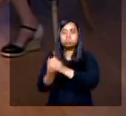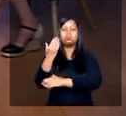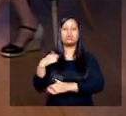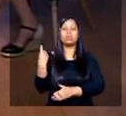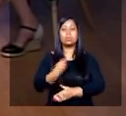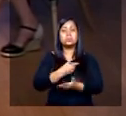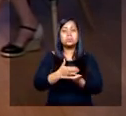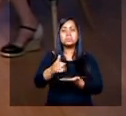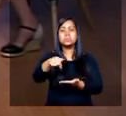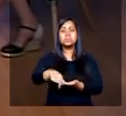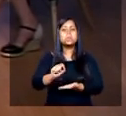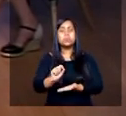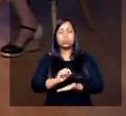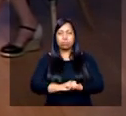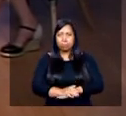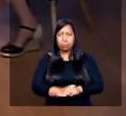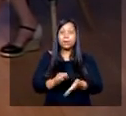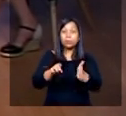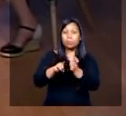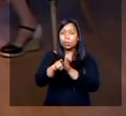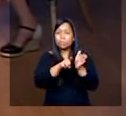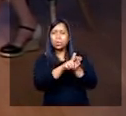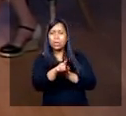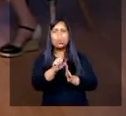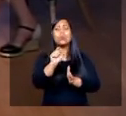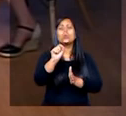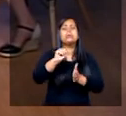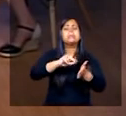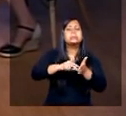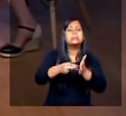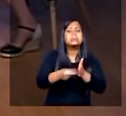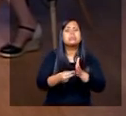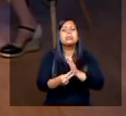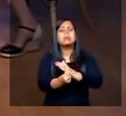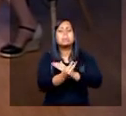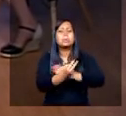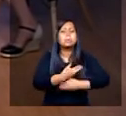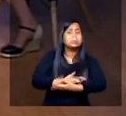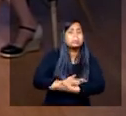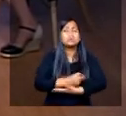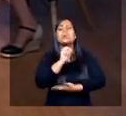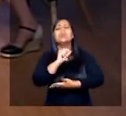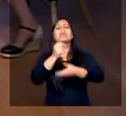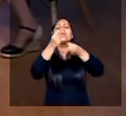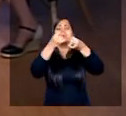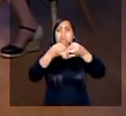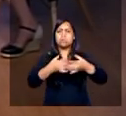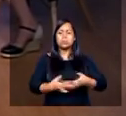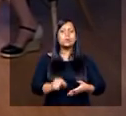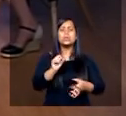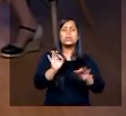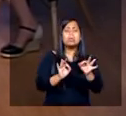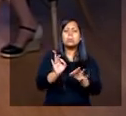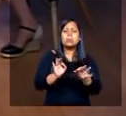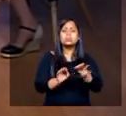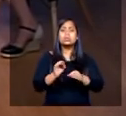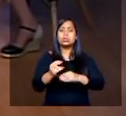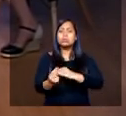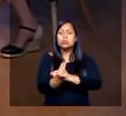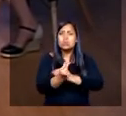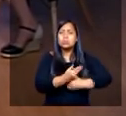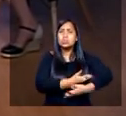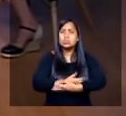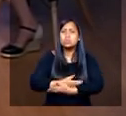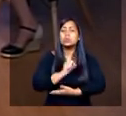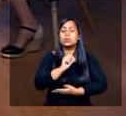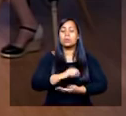e Aline, eu queria perguntar para vocês o que, que é o projeto, então, que vocês dissessem para quem está vendo, o que, que é o projeto Ninho Bebê?